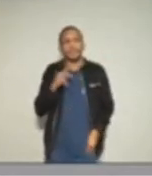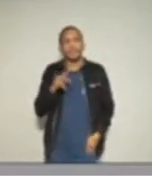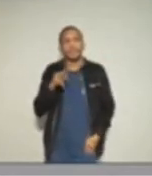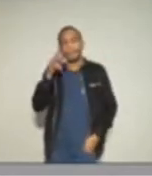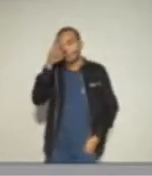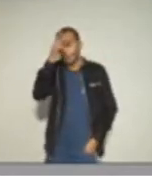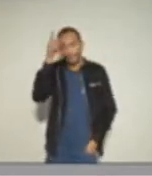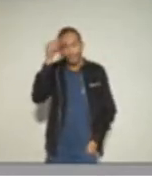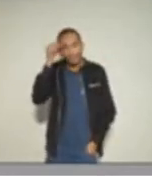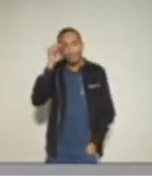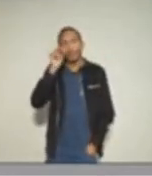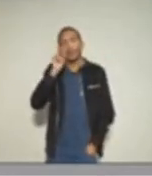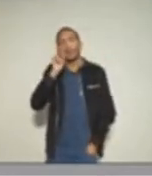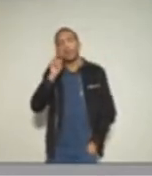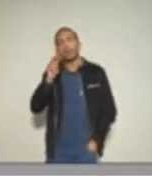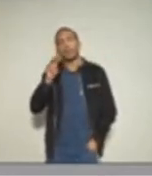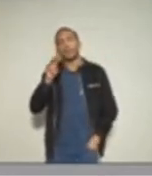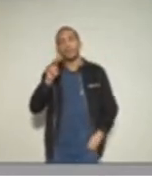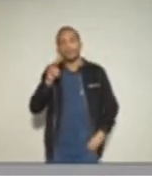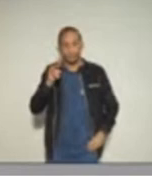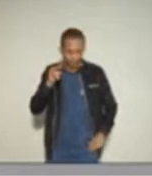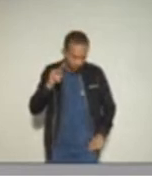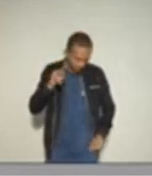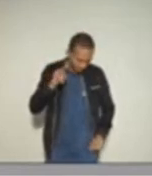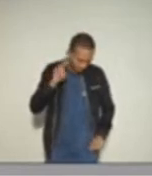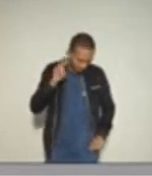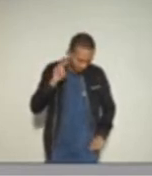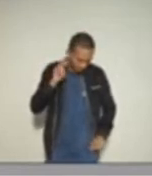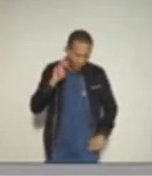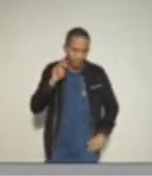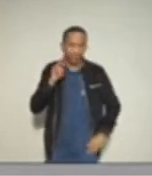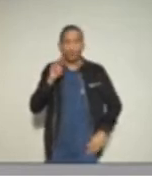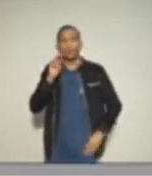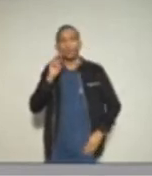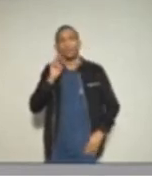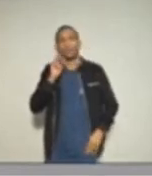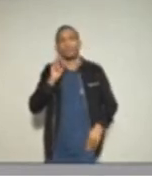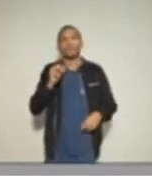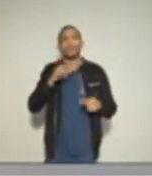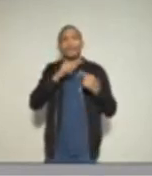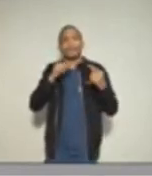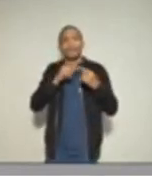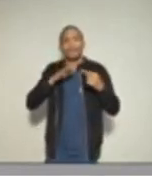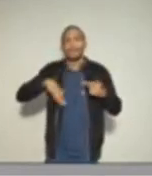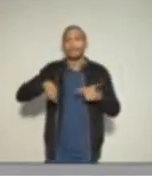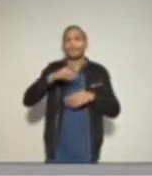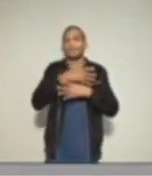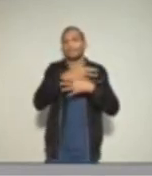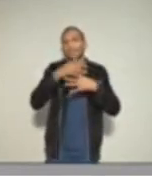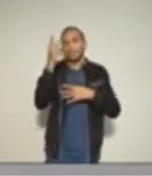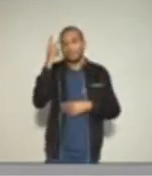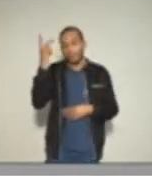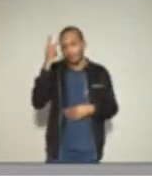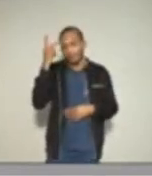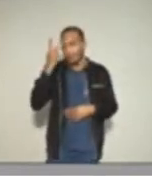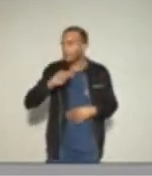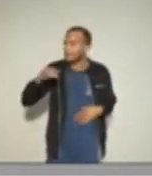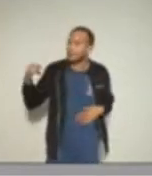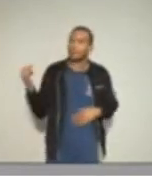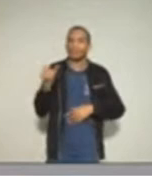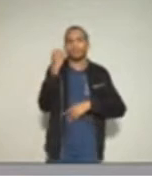vamos fazer desse assunto um tema para fazer atender o interesse da cidade de São Paulo. Isso é